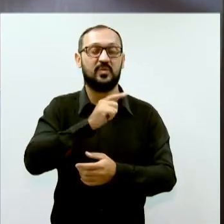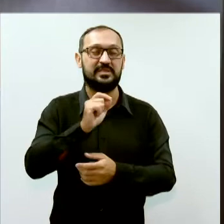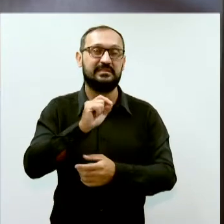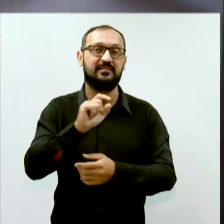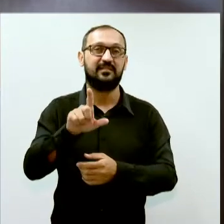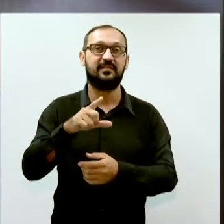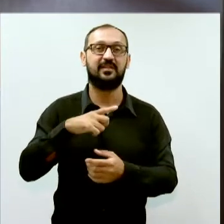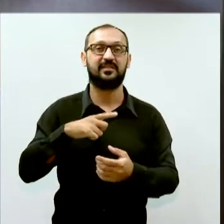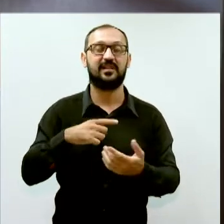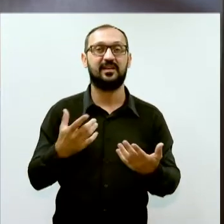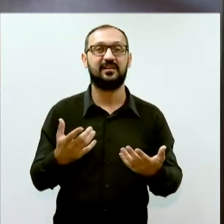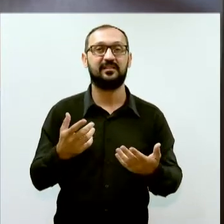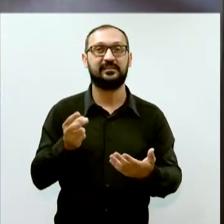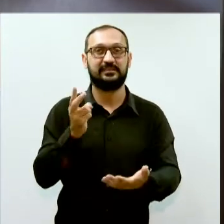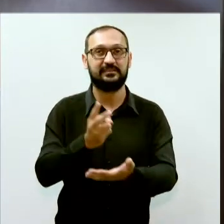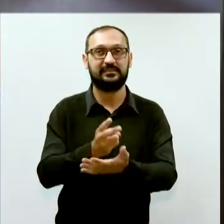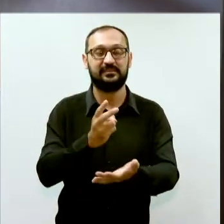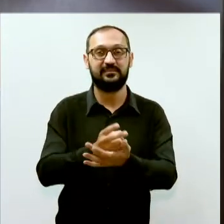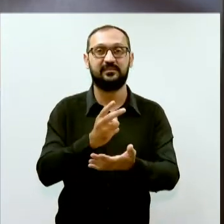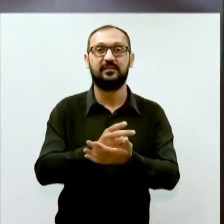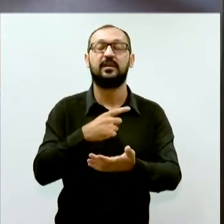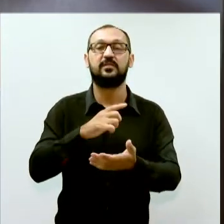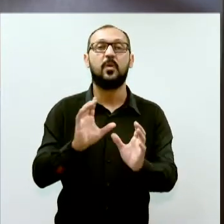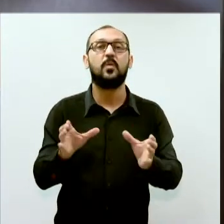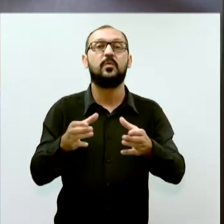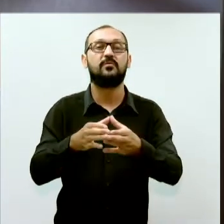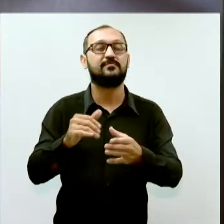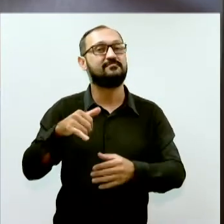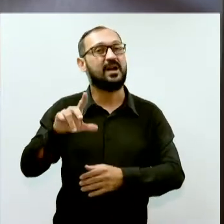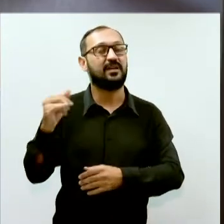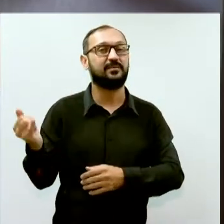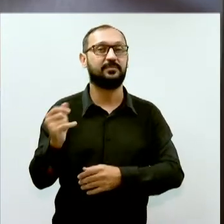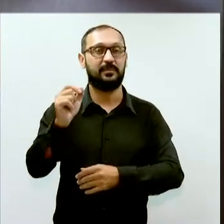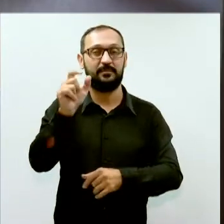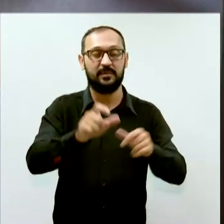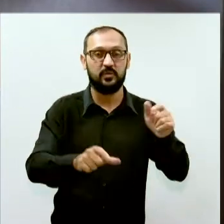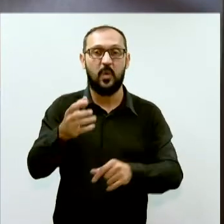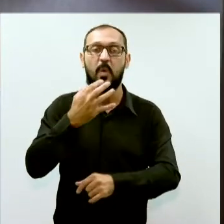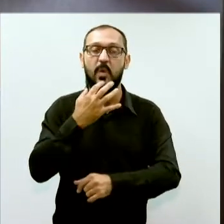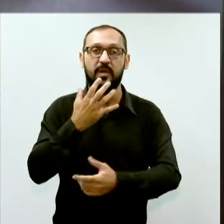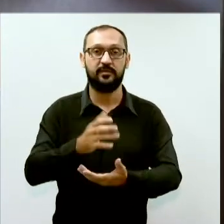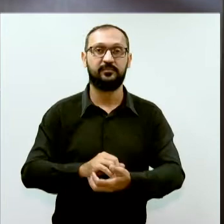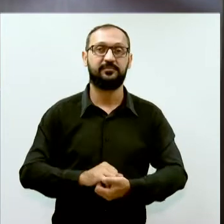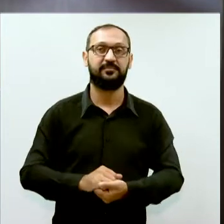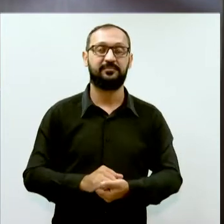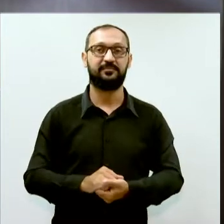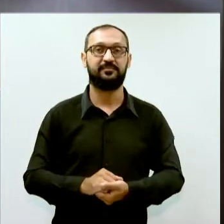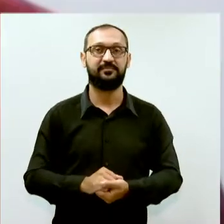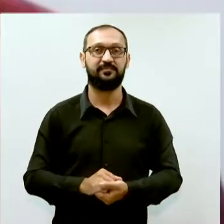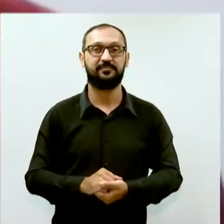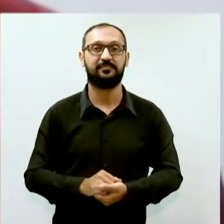possam vingar, né, e possam cada vez mais atingir um público maior, para que mais pessoas conheçam.